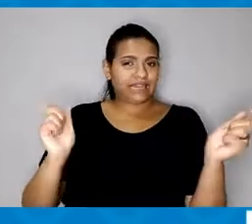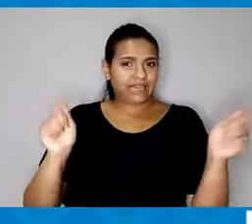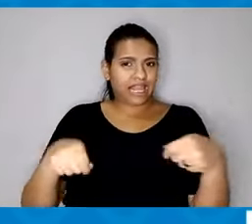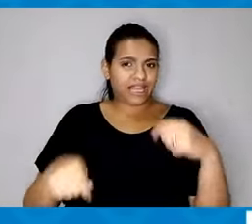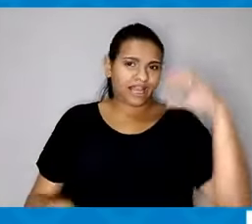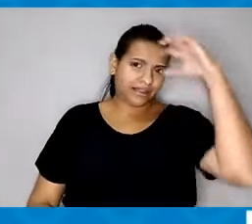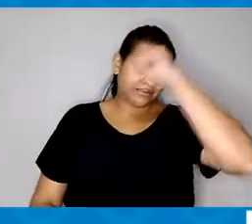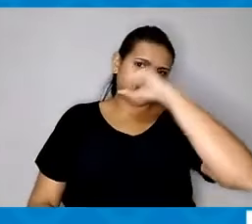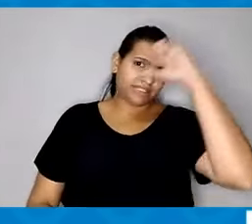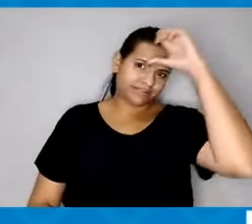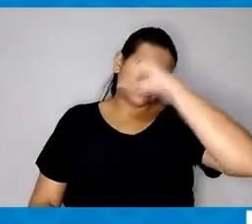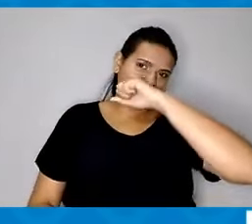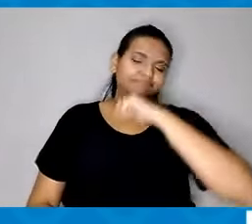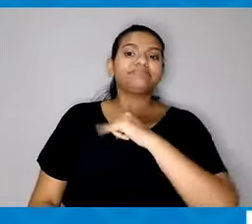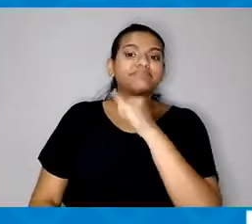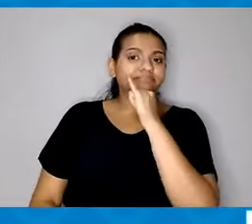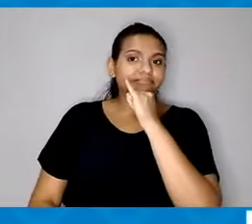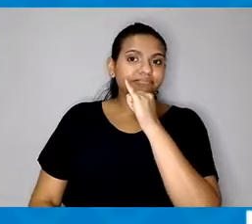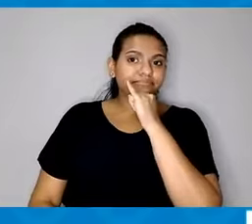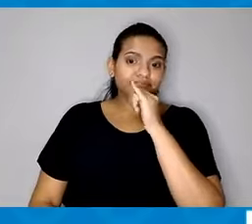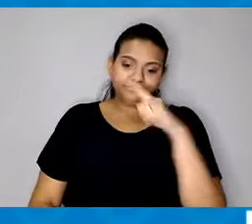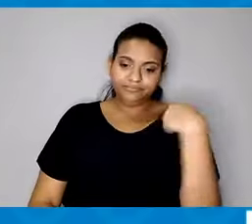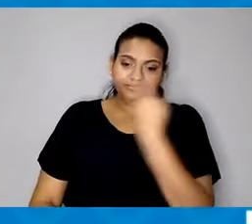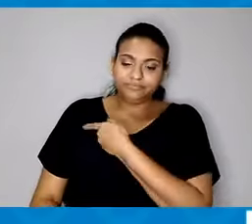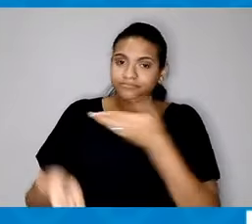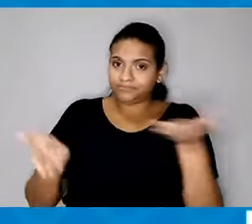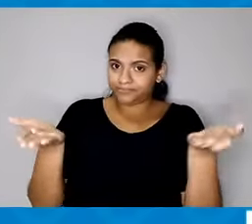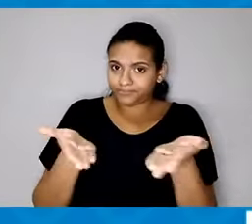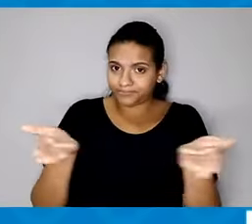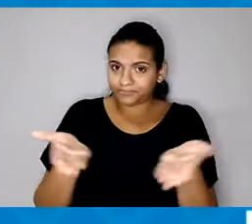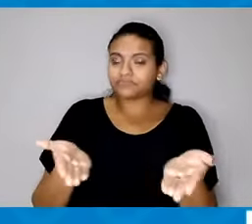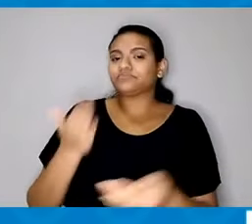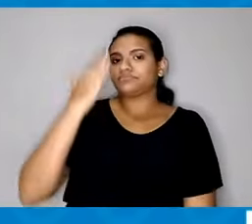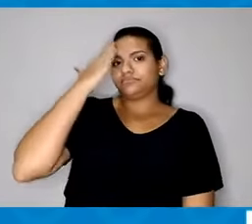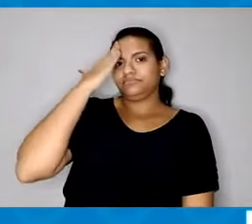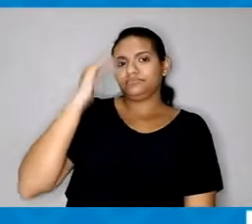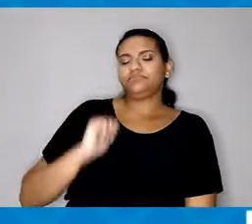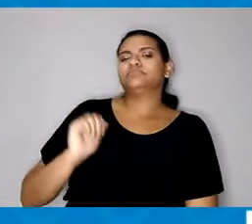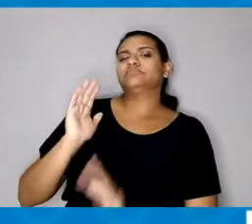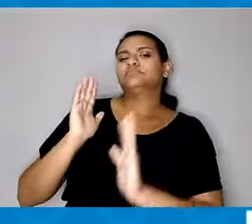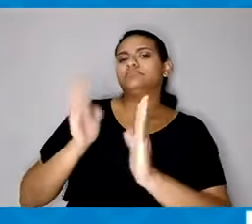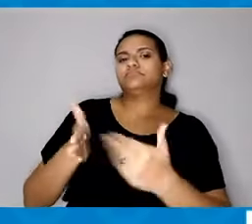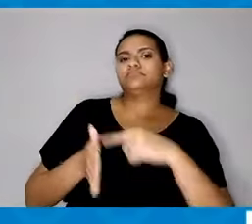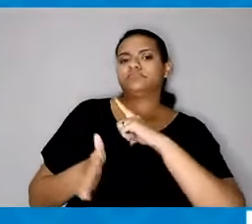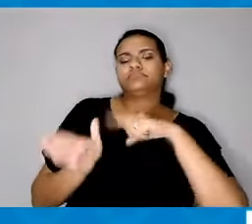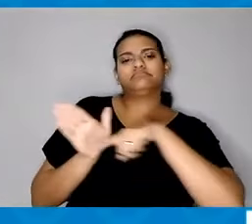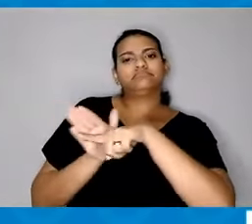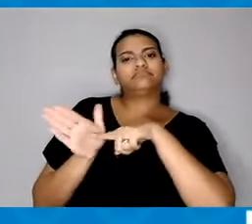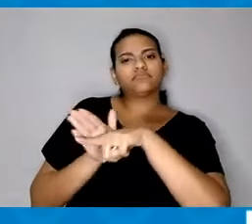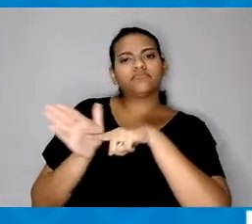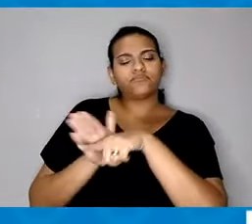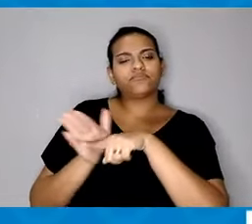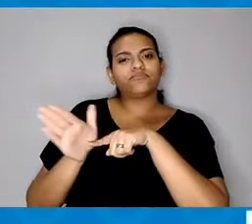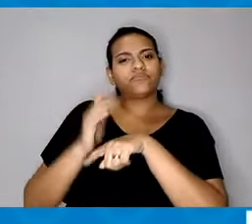Então, hoje já sabemos... estudos na neurociência, na psicologia cognitiva, na clínica,